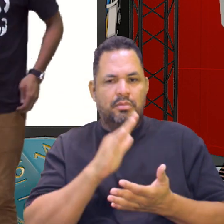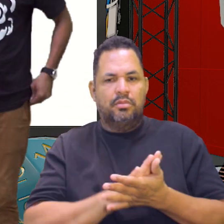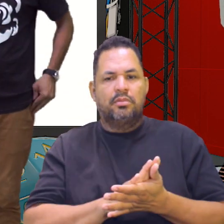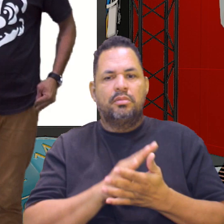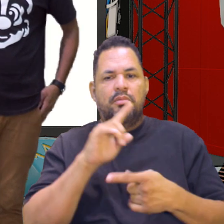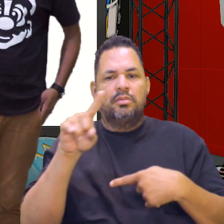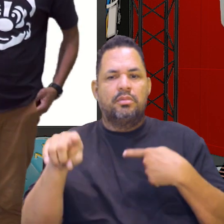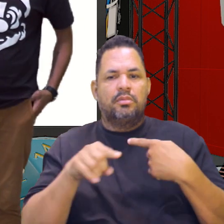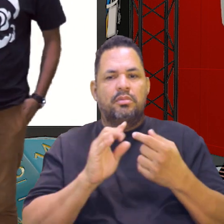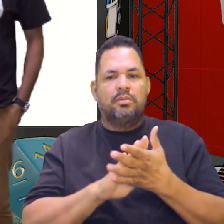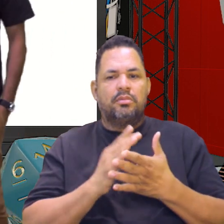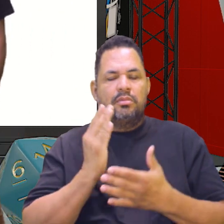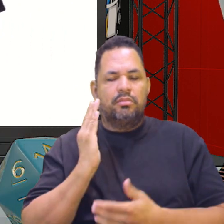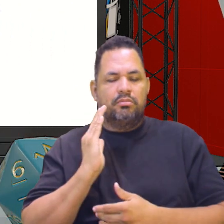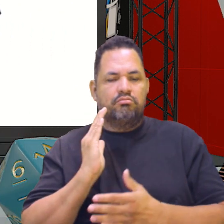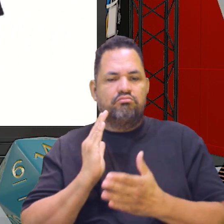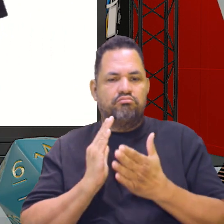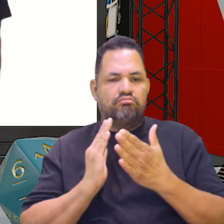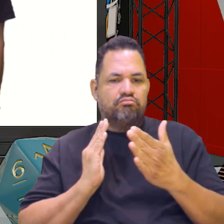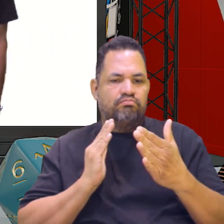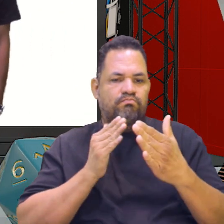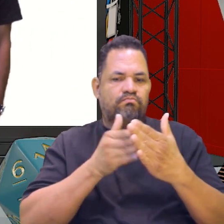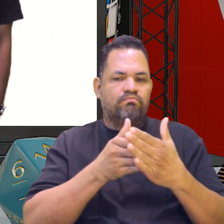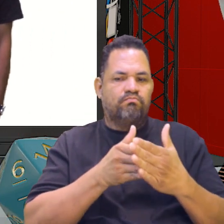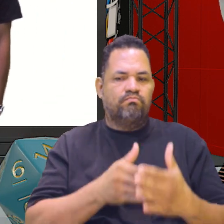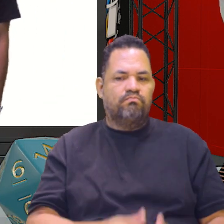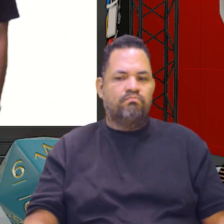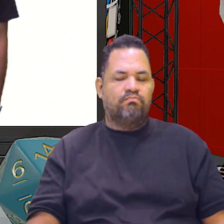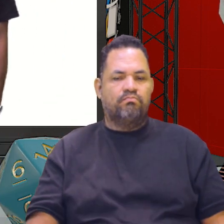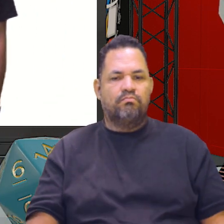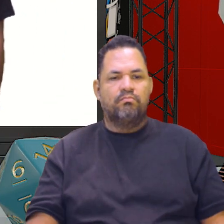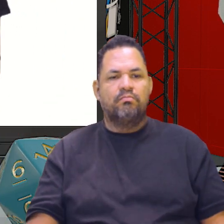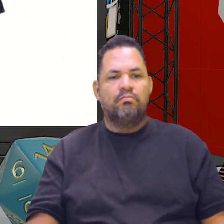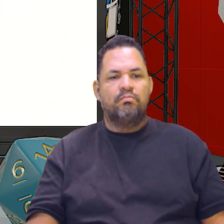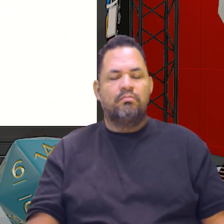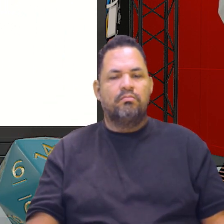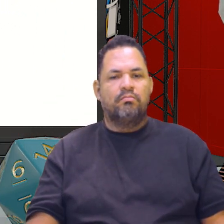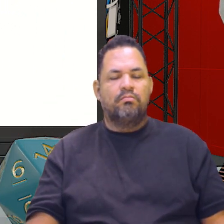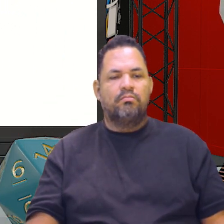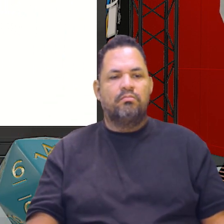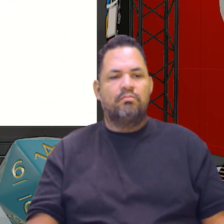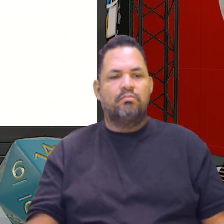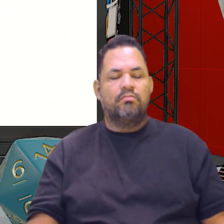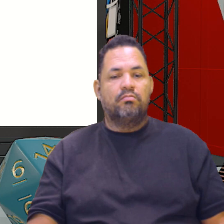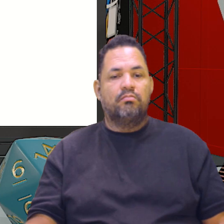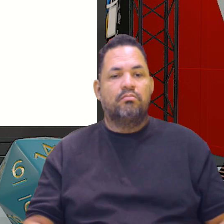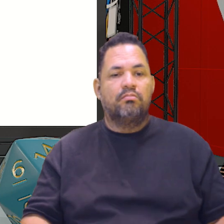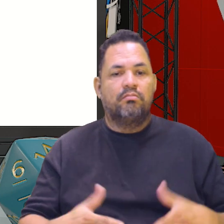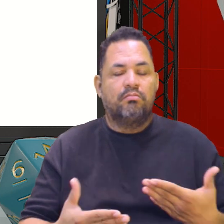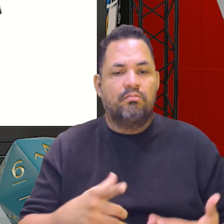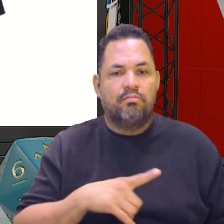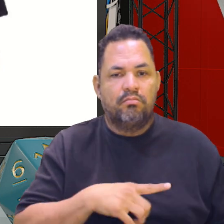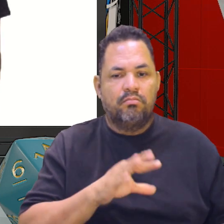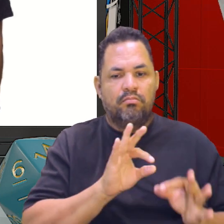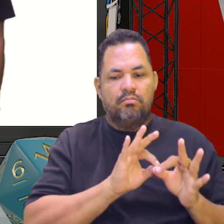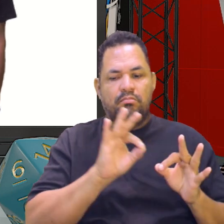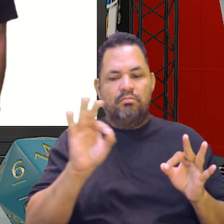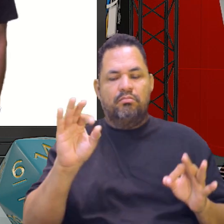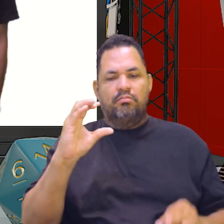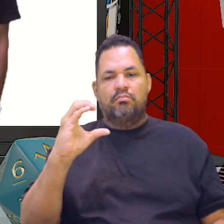então, objetivo cumprido. Certinho, né? Dando continuidade aqui, então, agora quando a gente tem uma distância